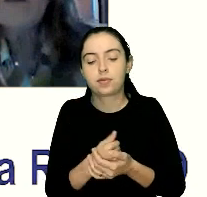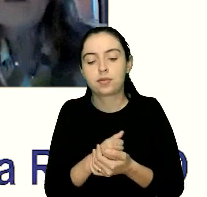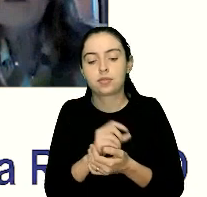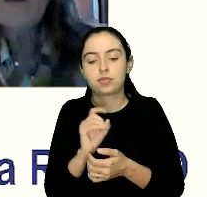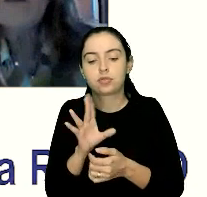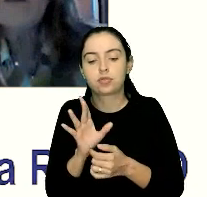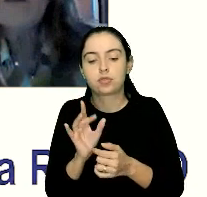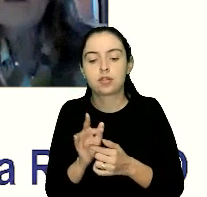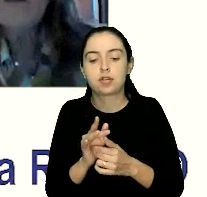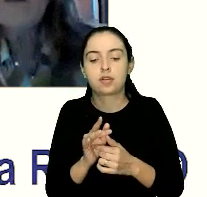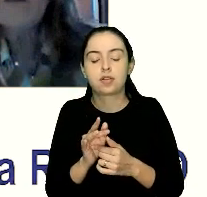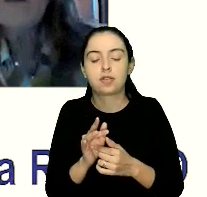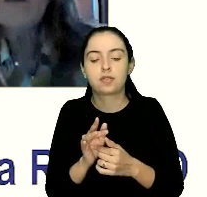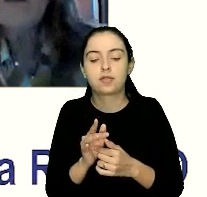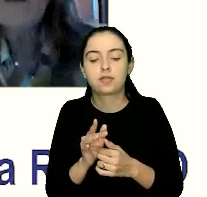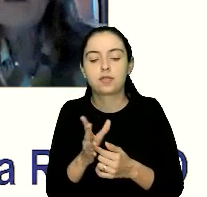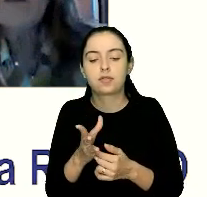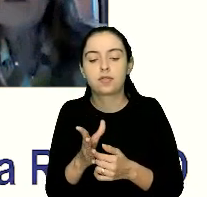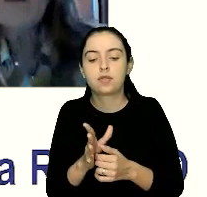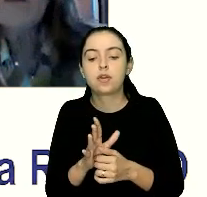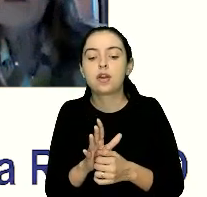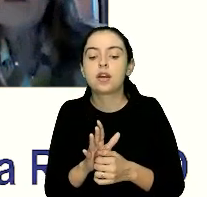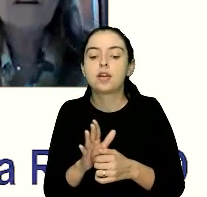filiações institucionais, no momento,